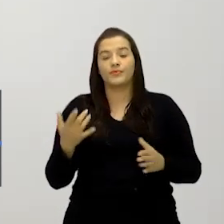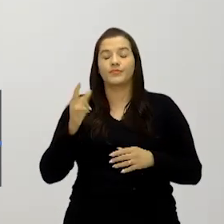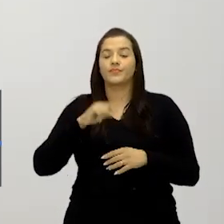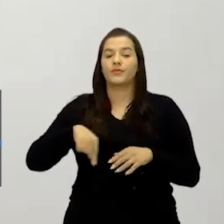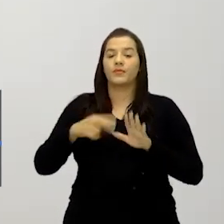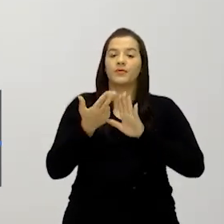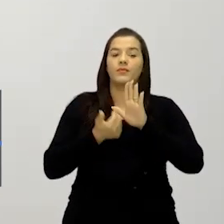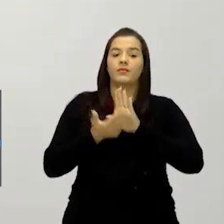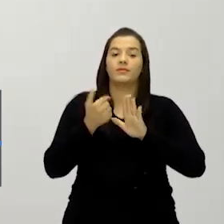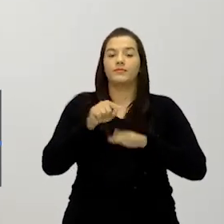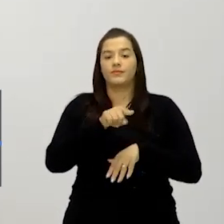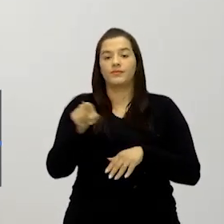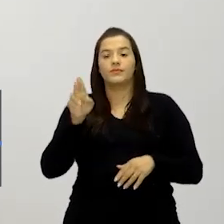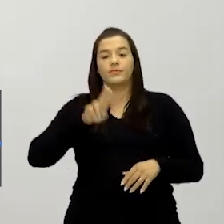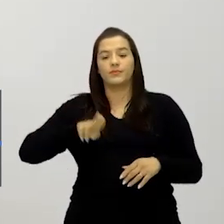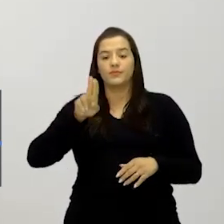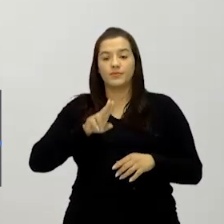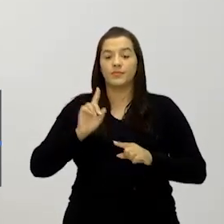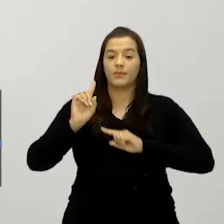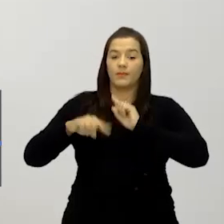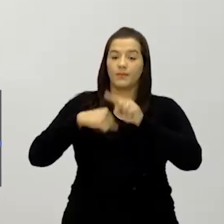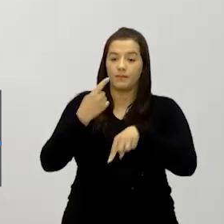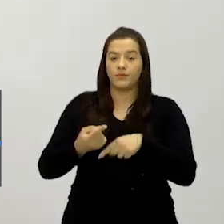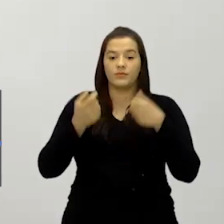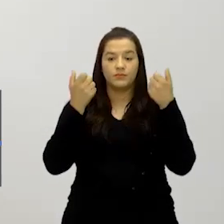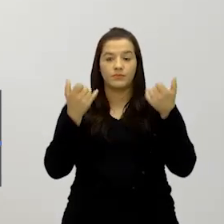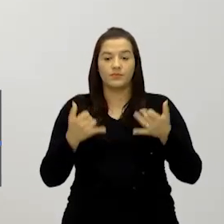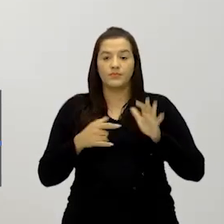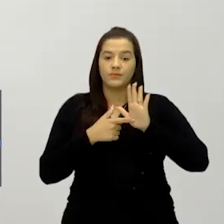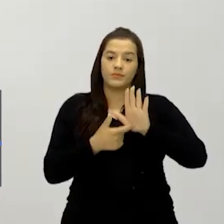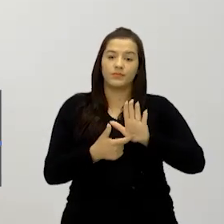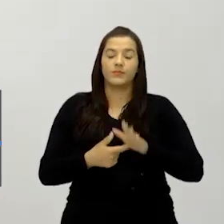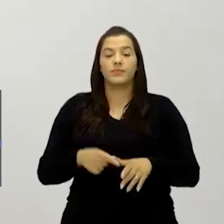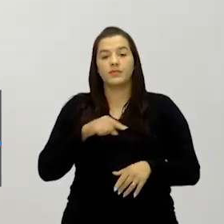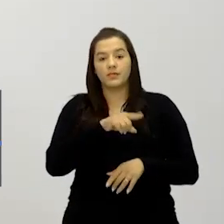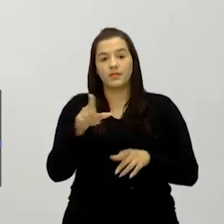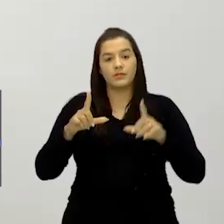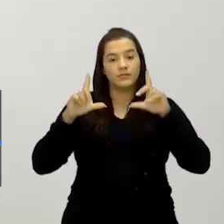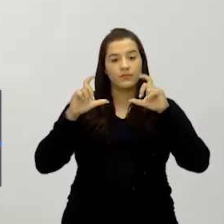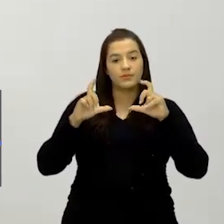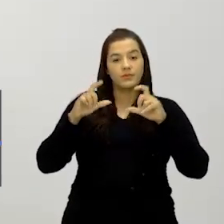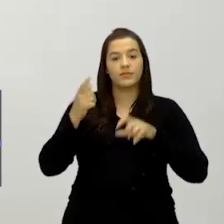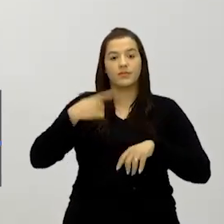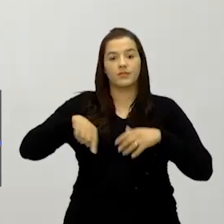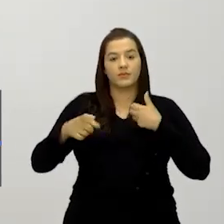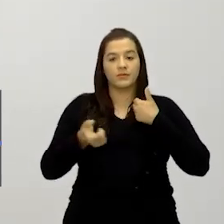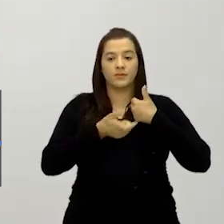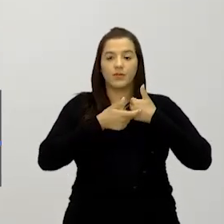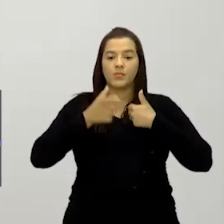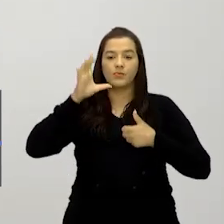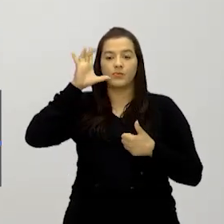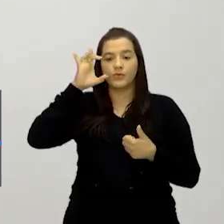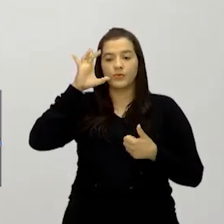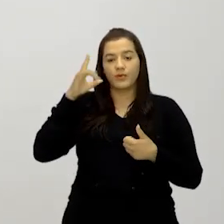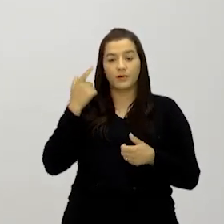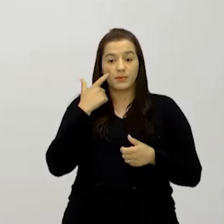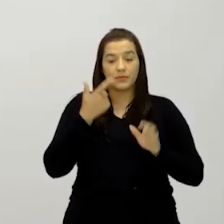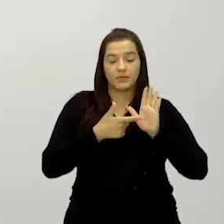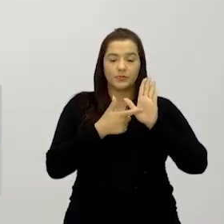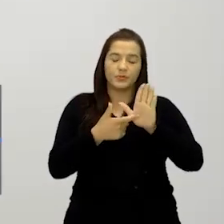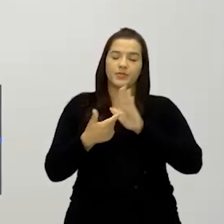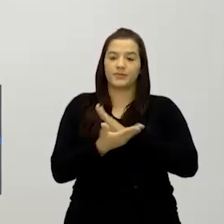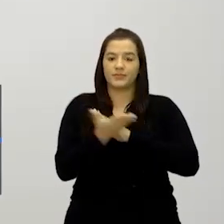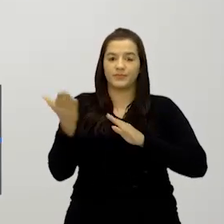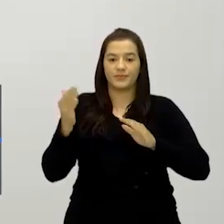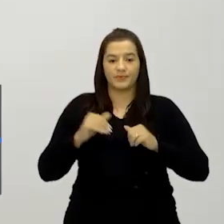símbolos vocês usam e depois eu vou mostrar pra vocês. Mas se vocês fizerem, tire uma foto e marca a gente no Instagram, manda pra gente mostrar aí pro pessoal